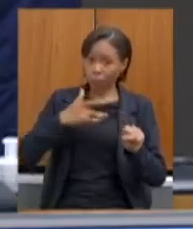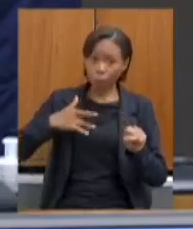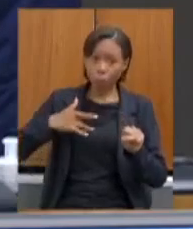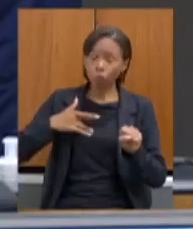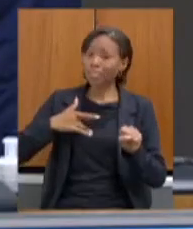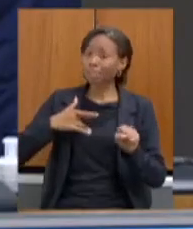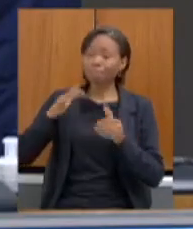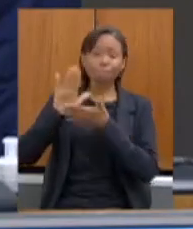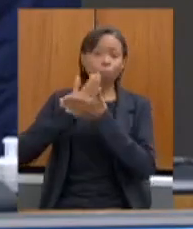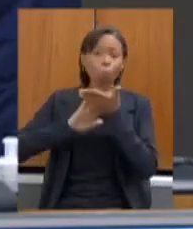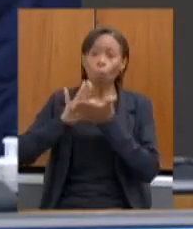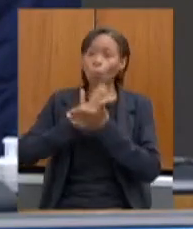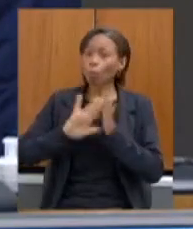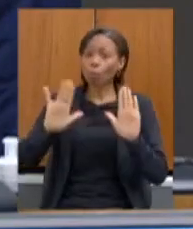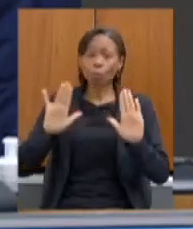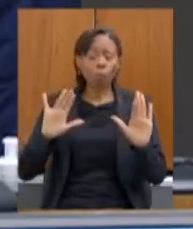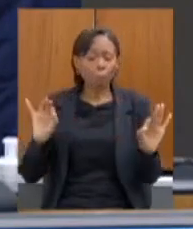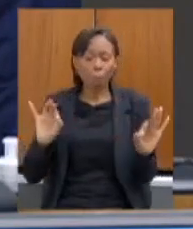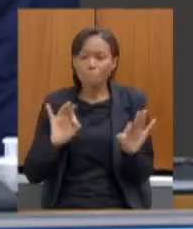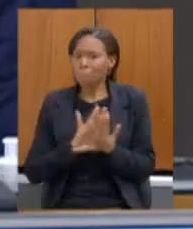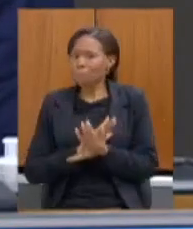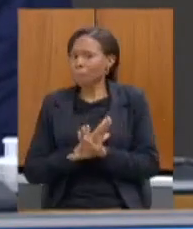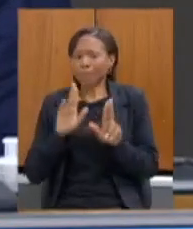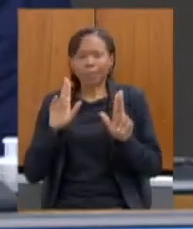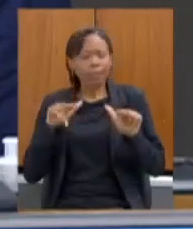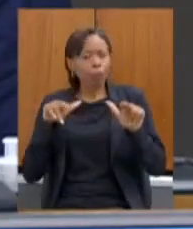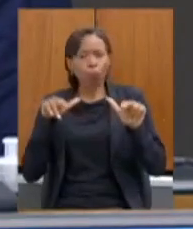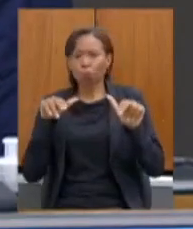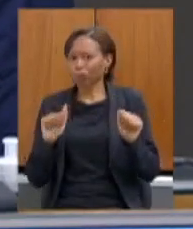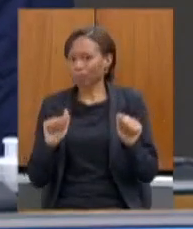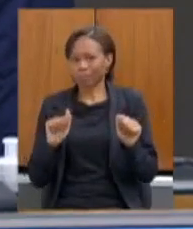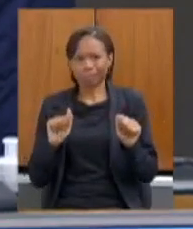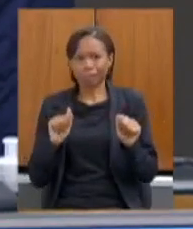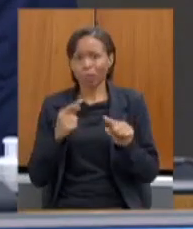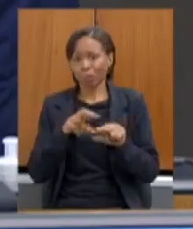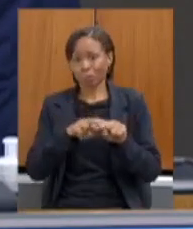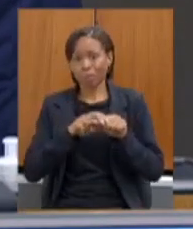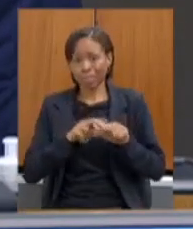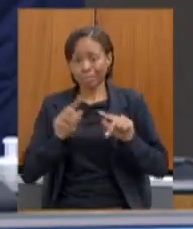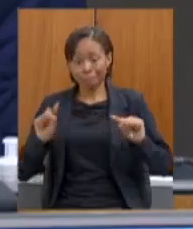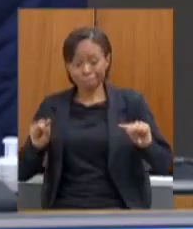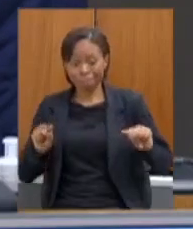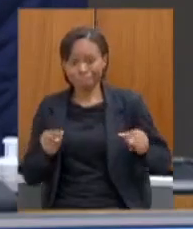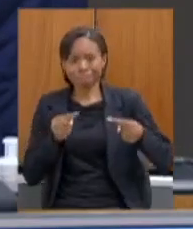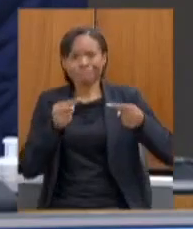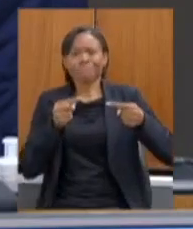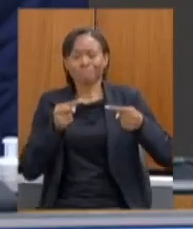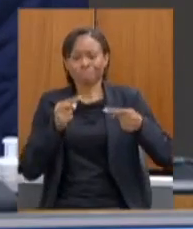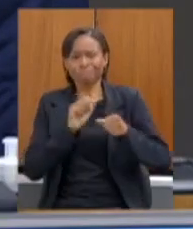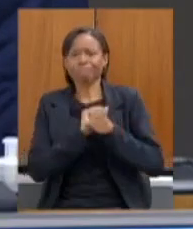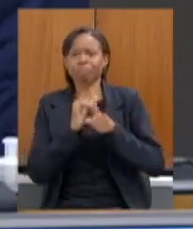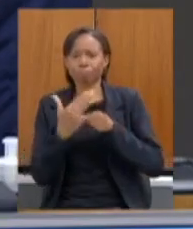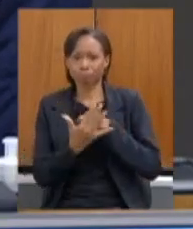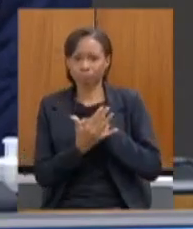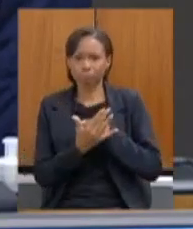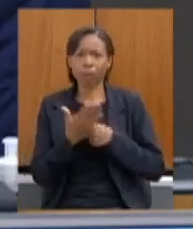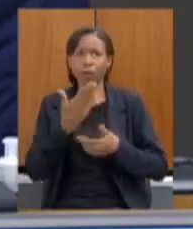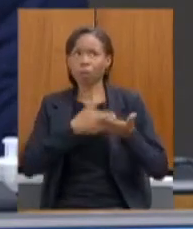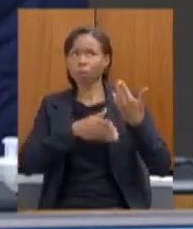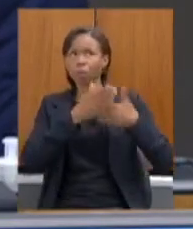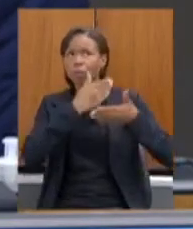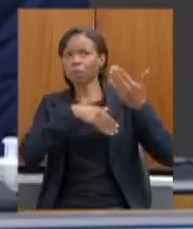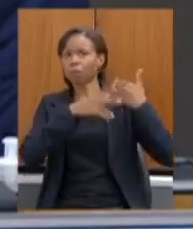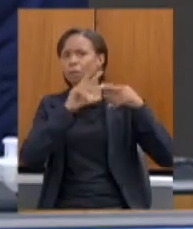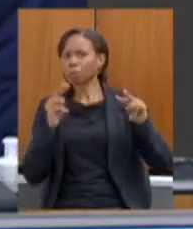enfrentar esse desafio do tamanho que nós todos, e agora olhando, digamos, em retrospectiva,